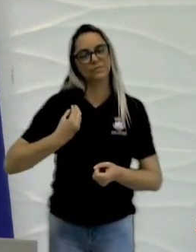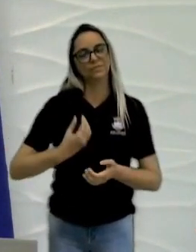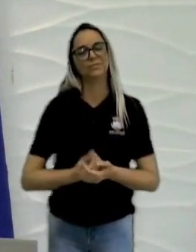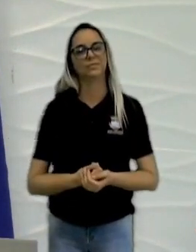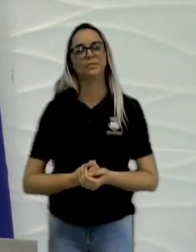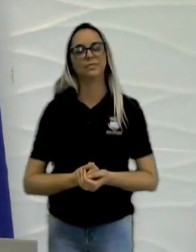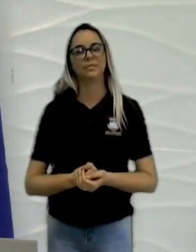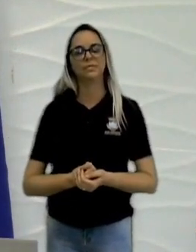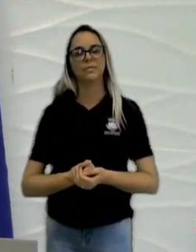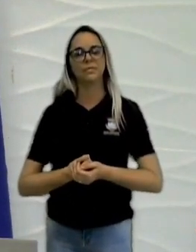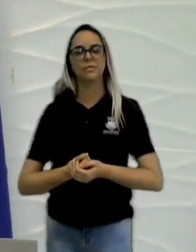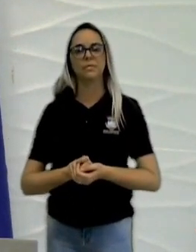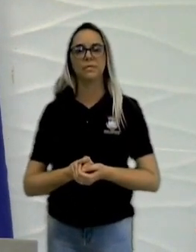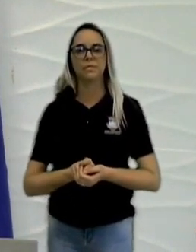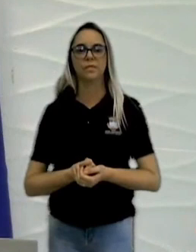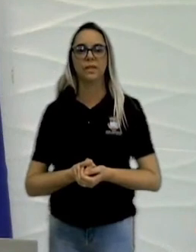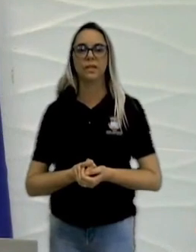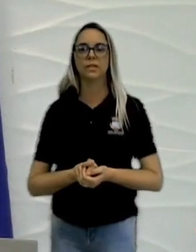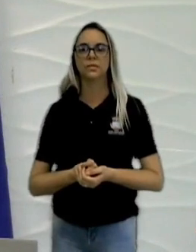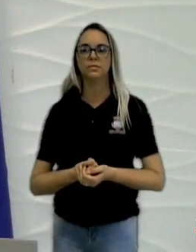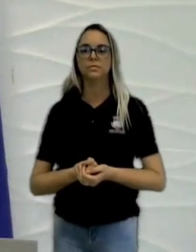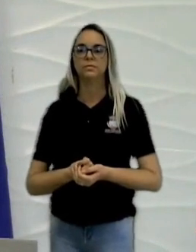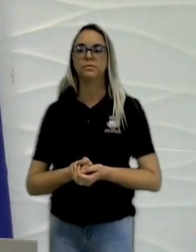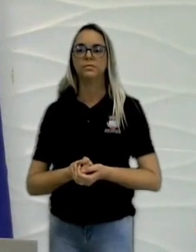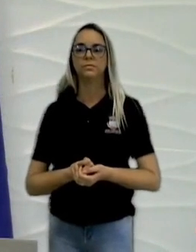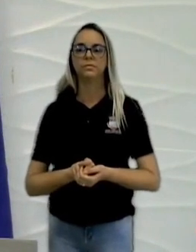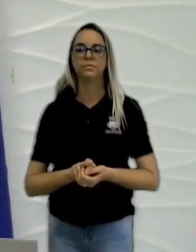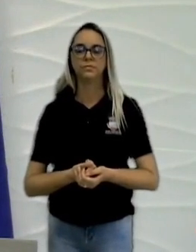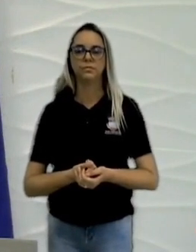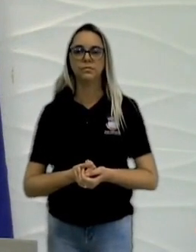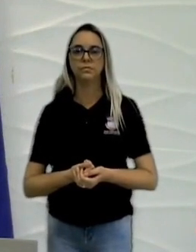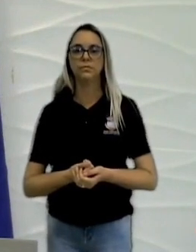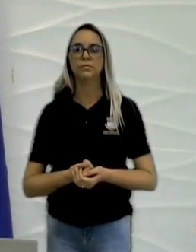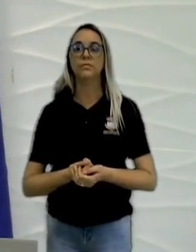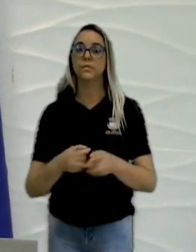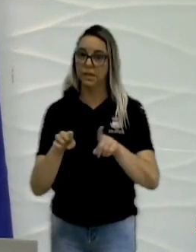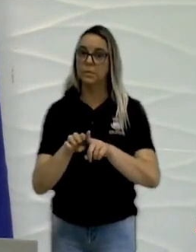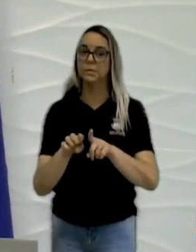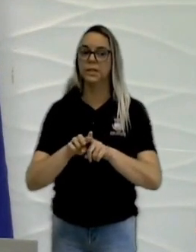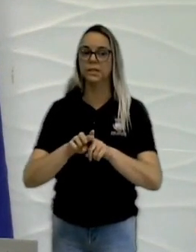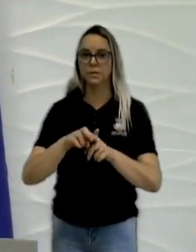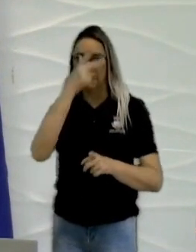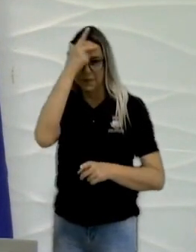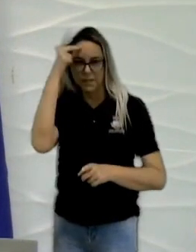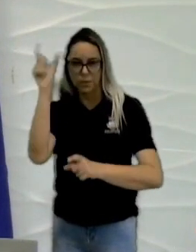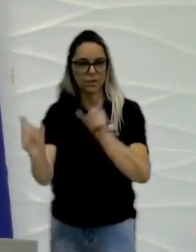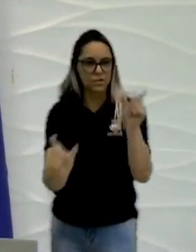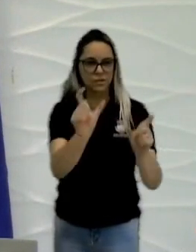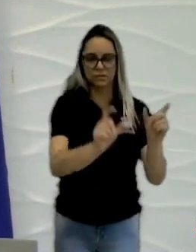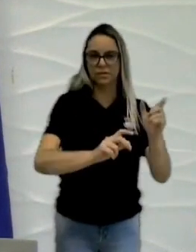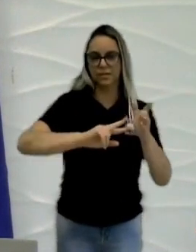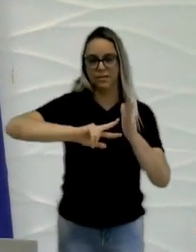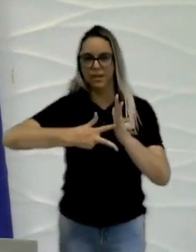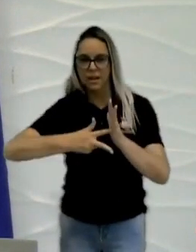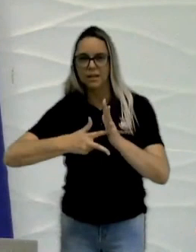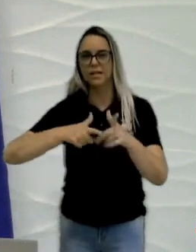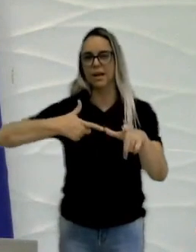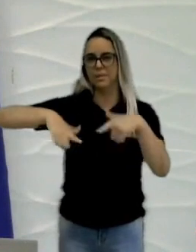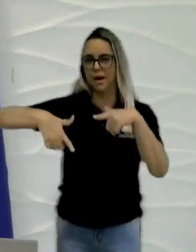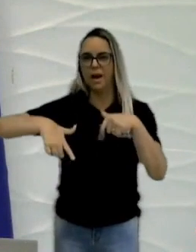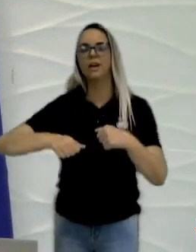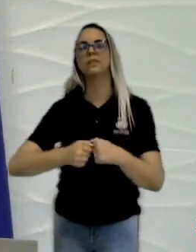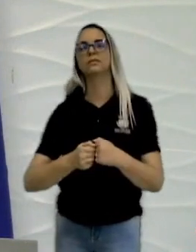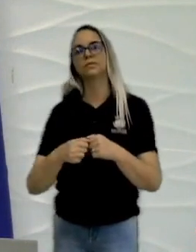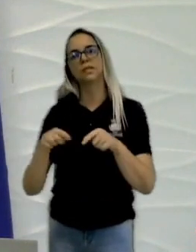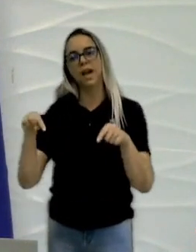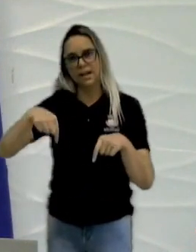Quero dar as saudações a todos os nossos funcionários do sindicato, diretores, diretoras, todos os funcionários aqui dessa